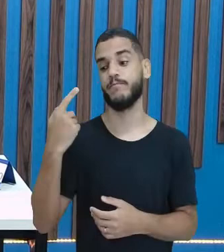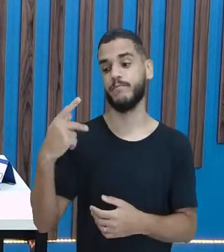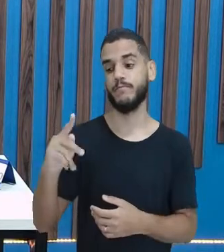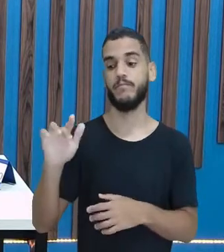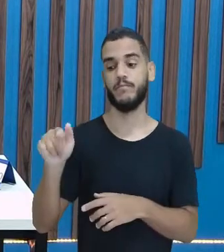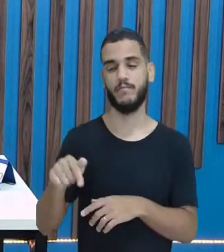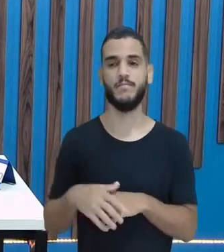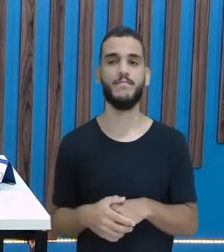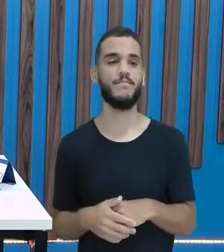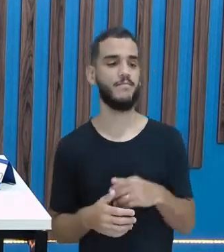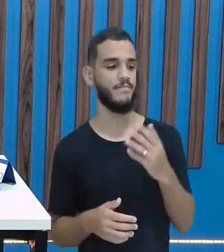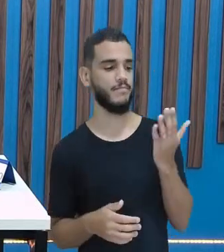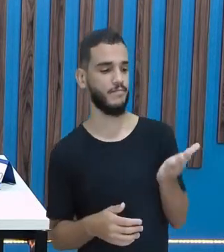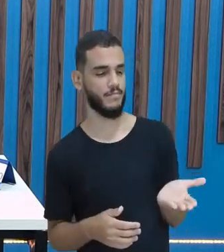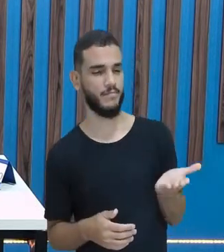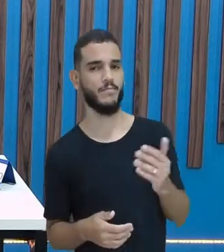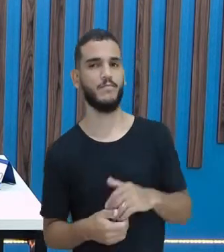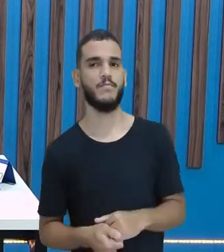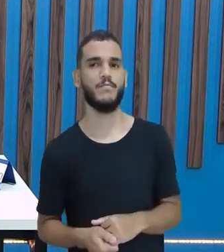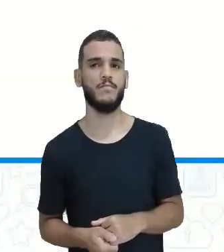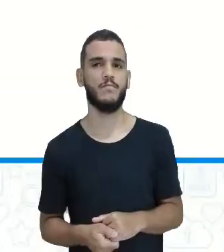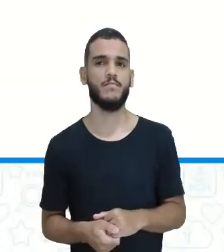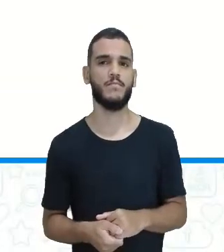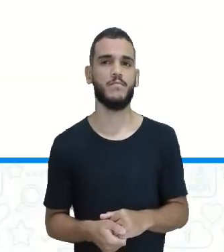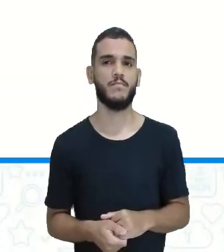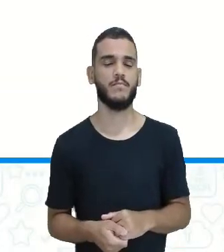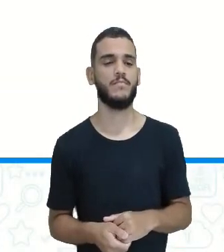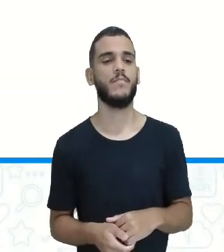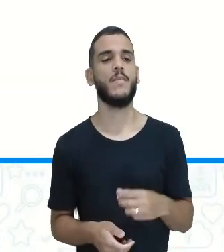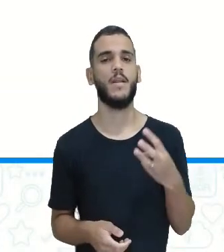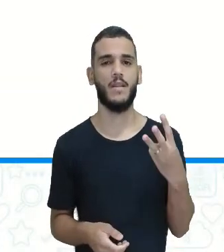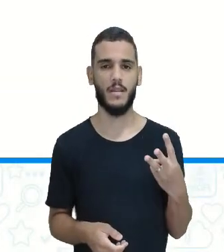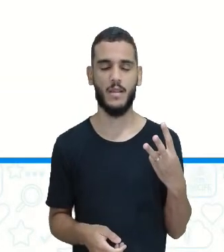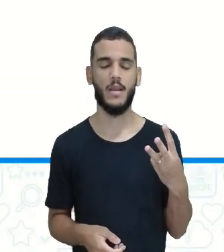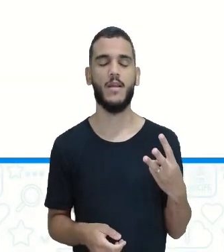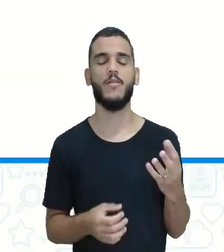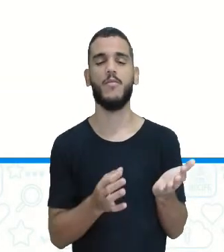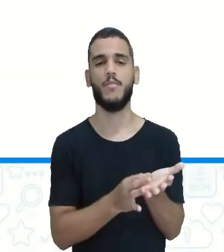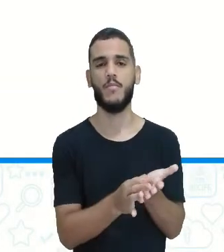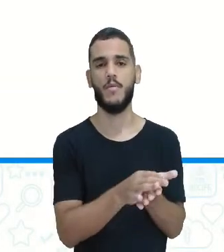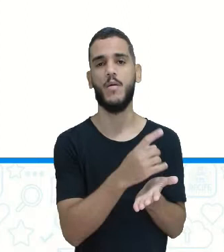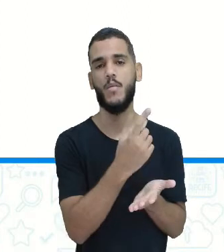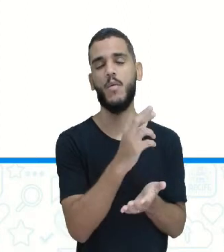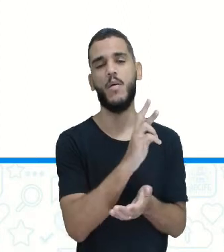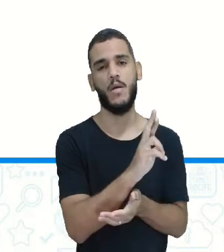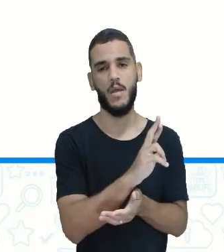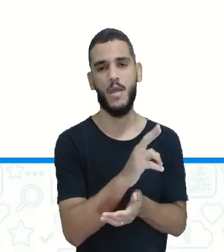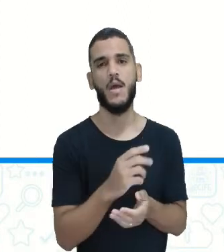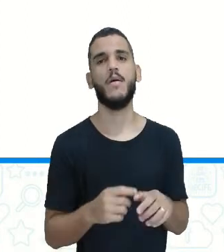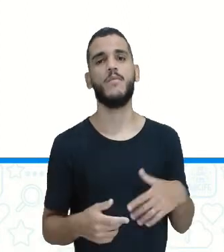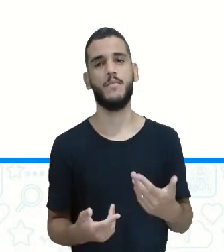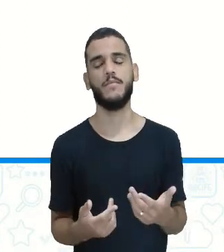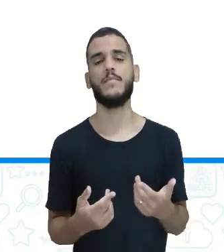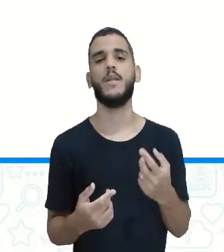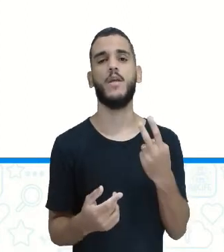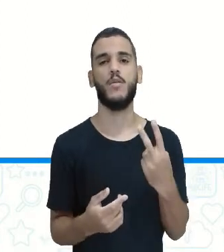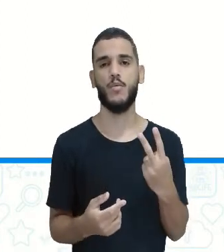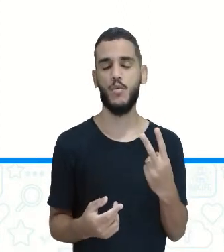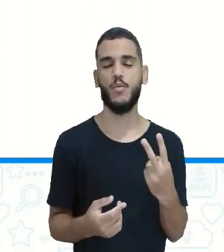Maiara? Isabela tem 3 moedas de 1 real e 2 moedas de